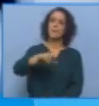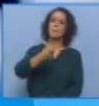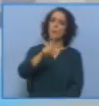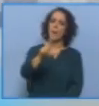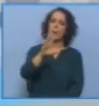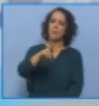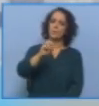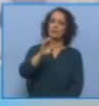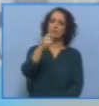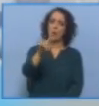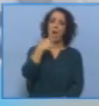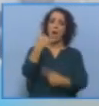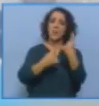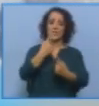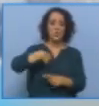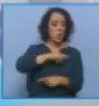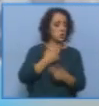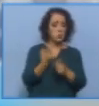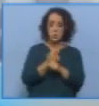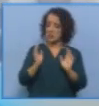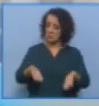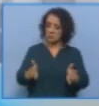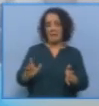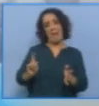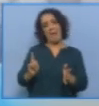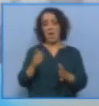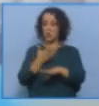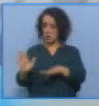vezes damos a Deus aquilo que já não precisamos?